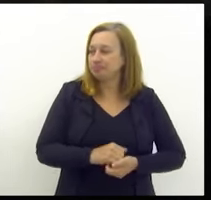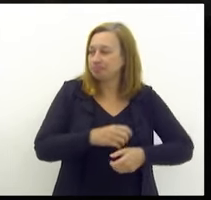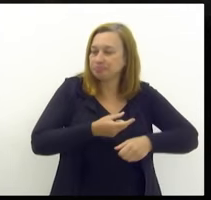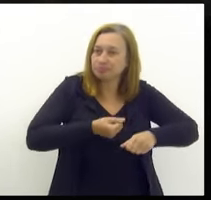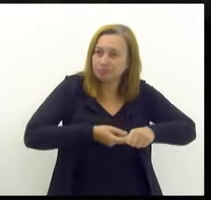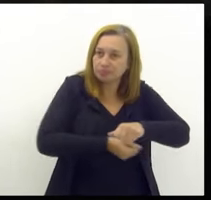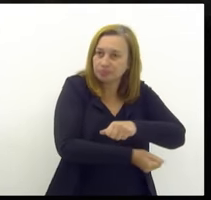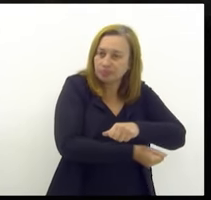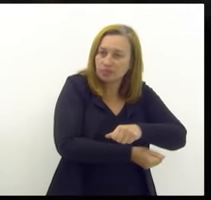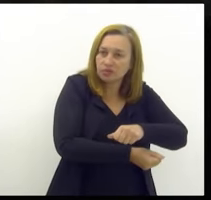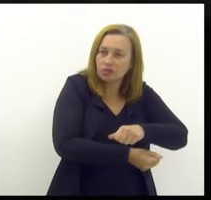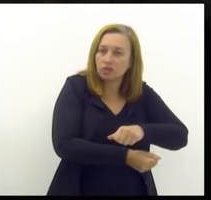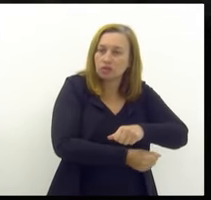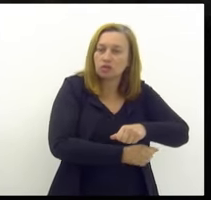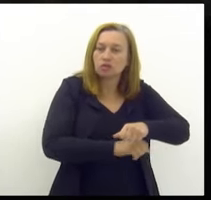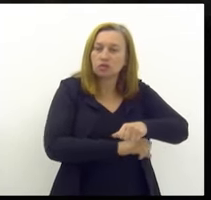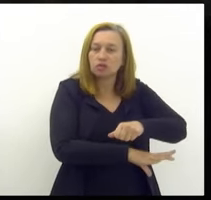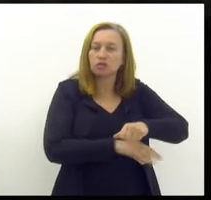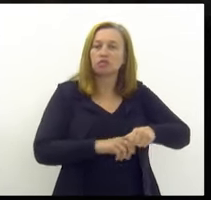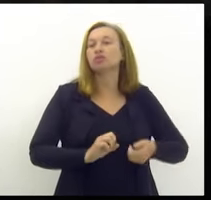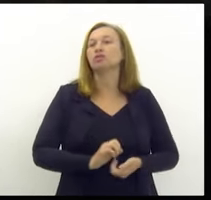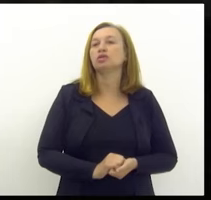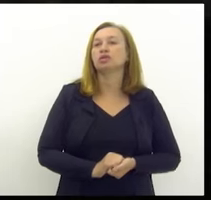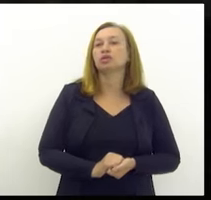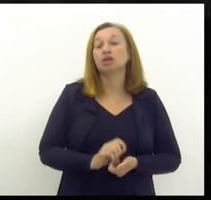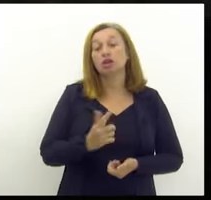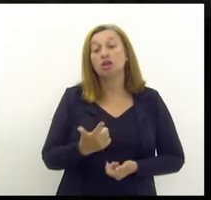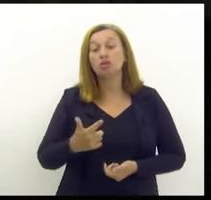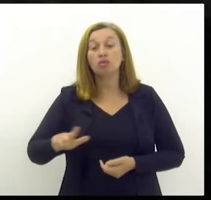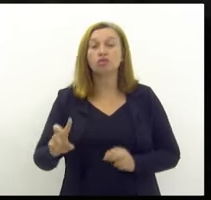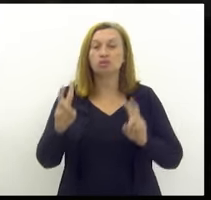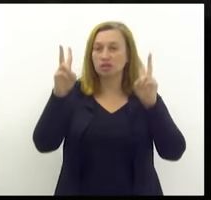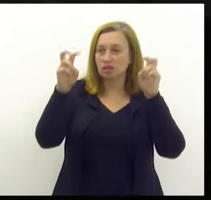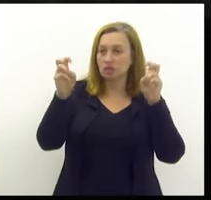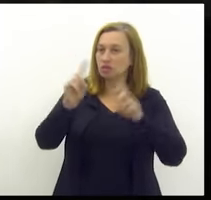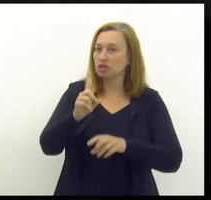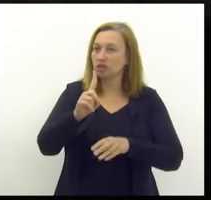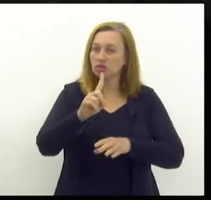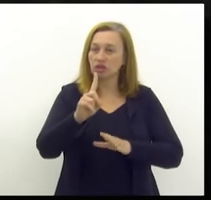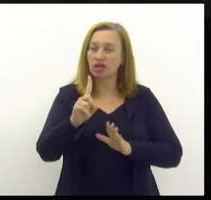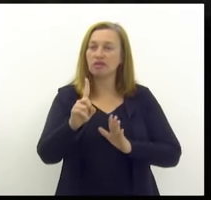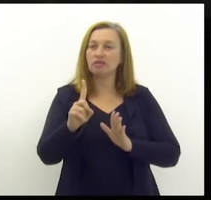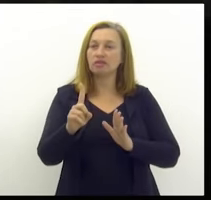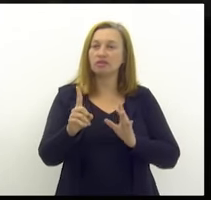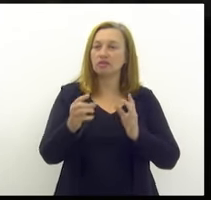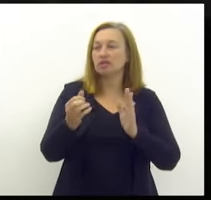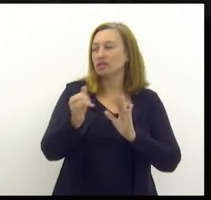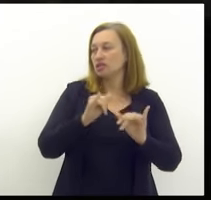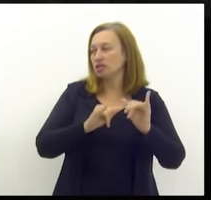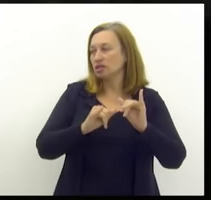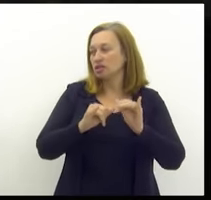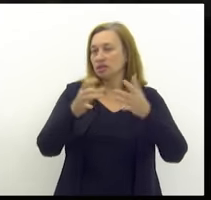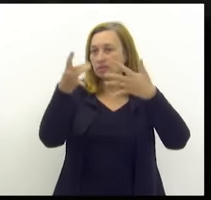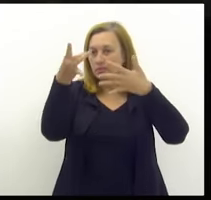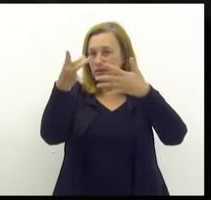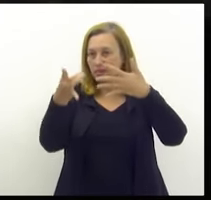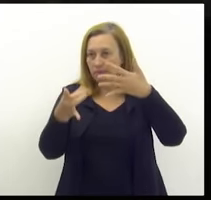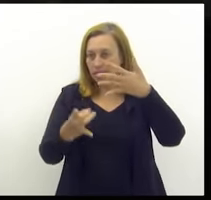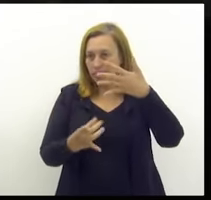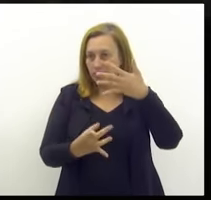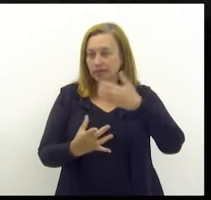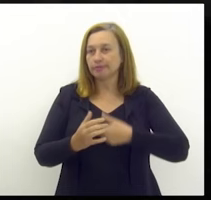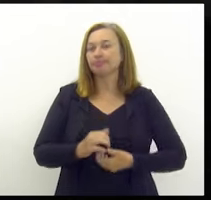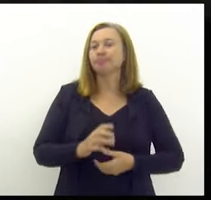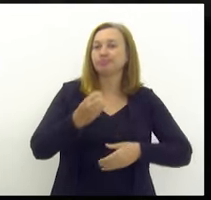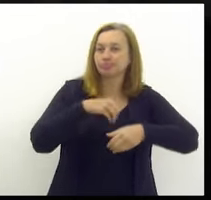outras questões que não estavam explicitadas Originalmente no fundo então é necessário entender isso então